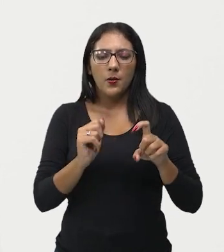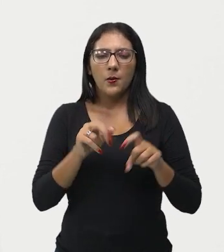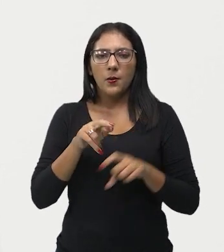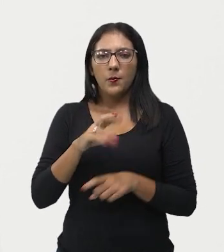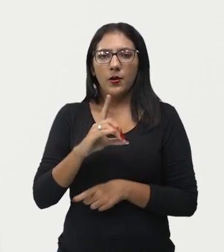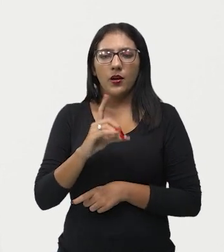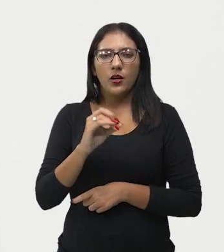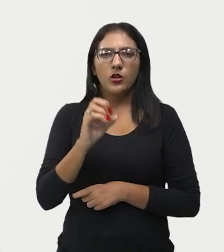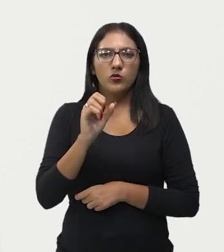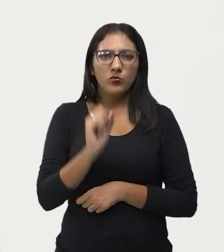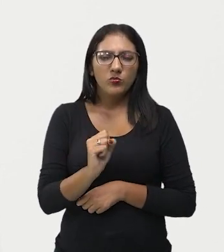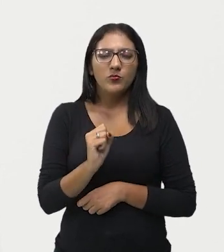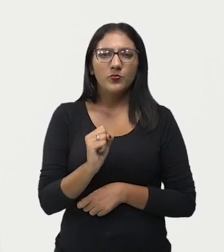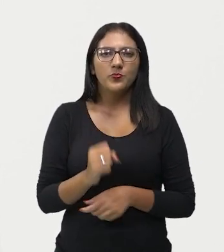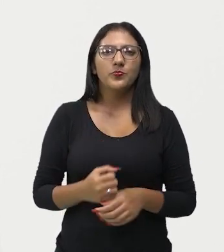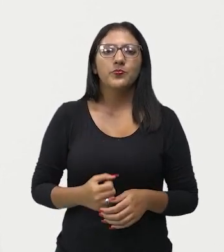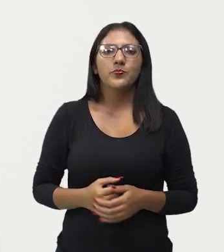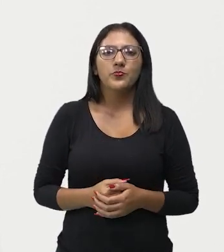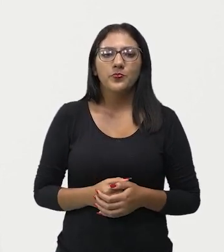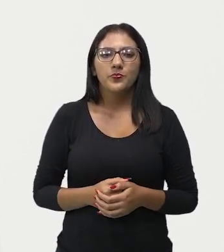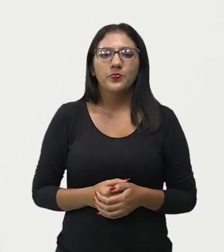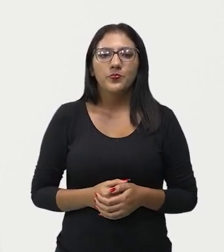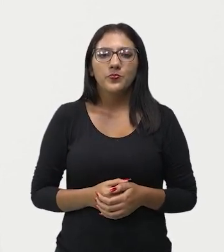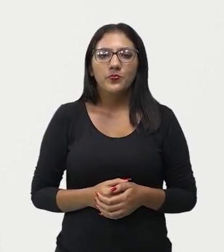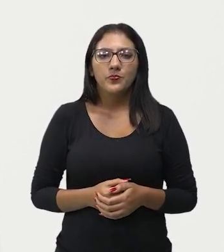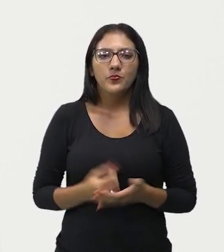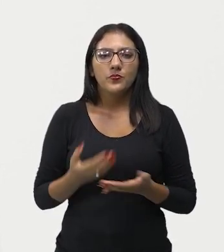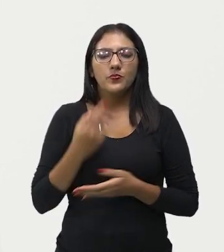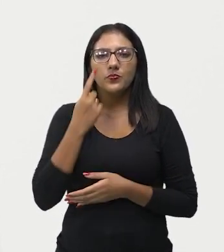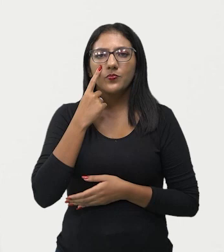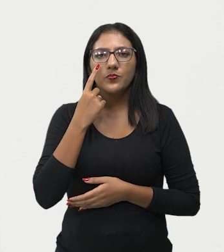pardo. Vamos então? Vem comigo.